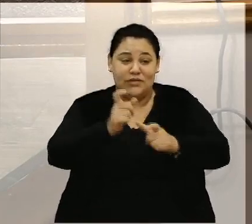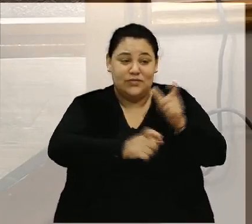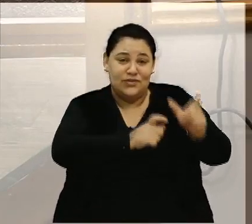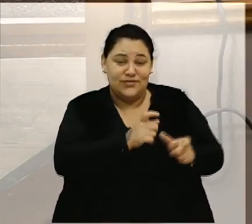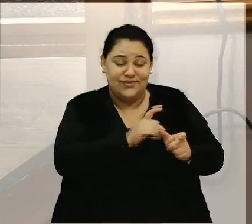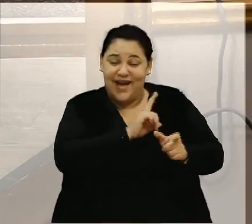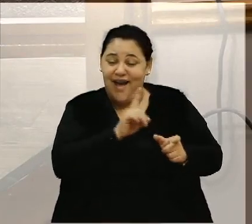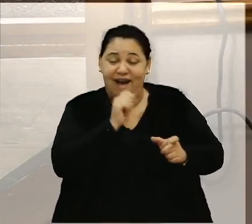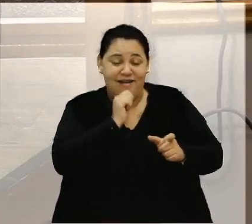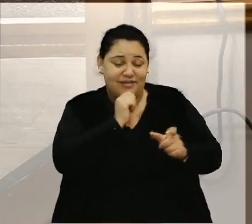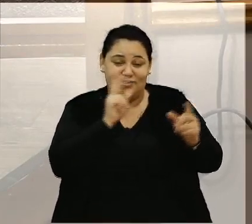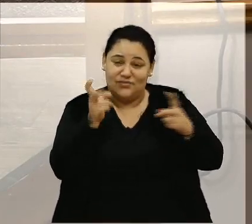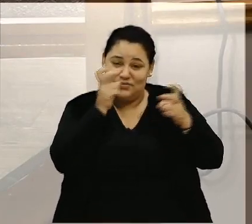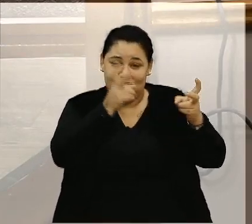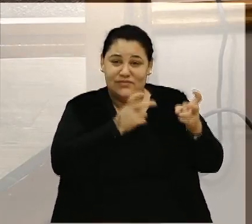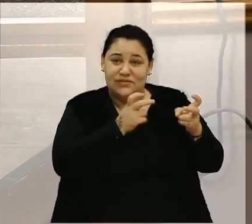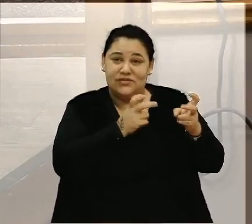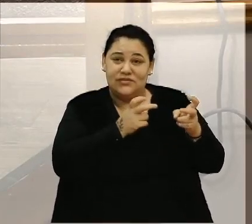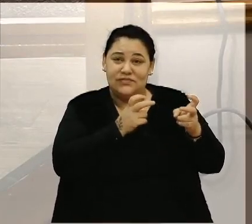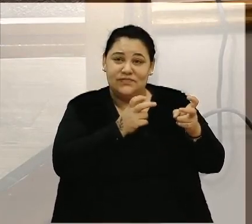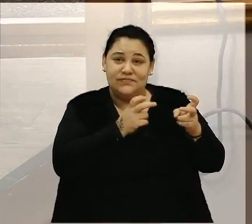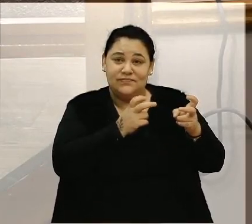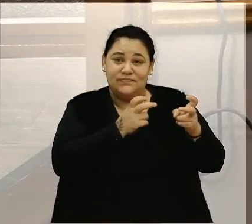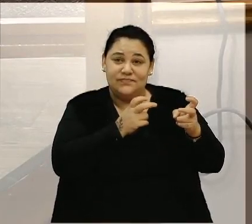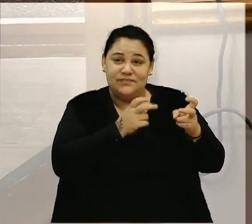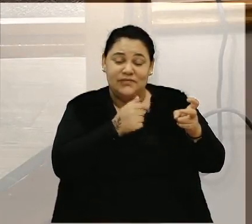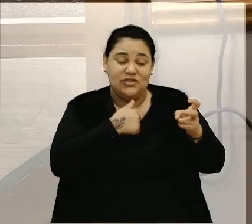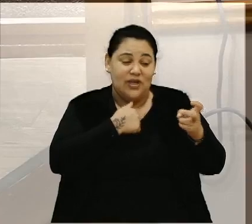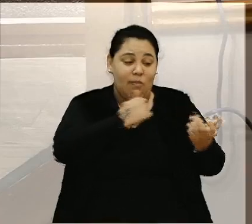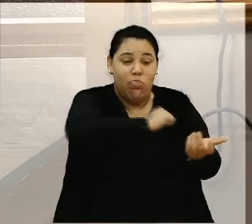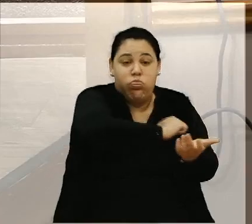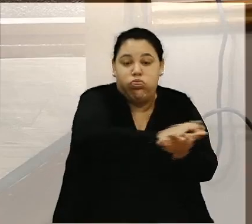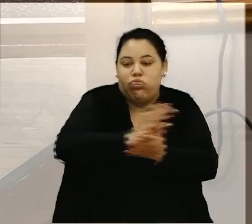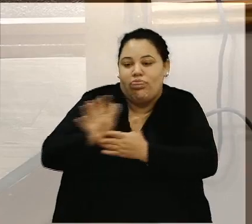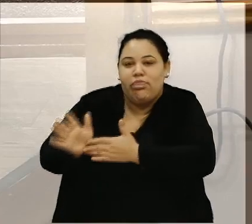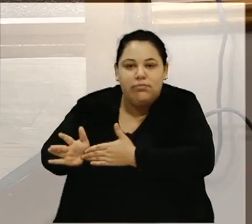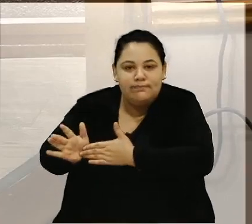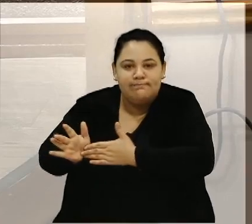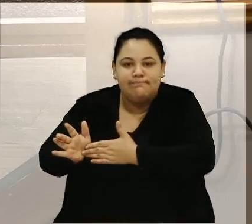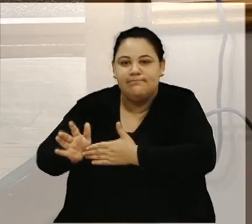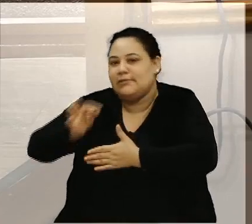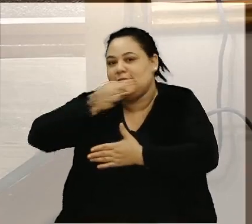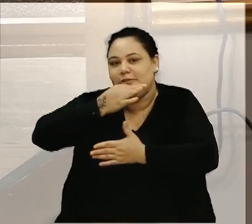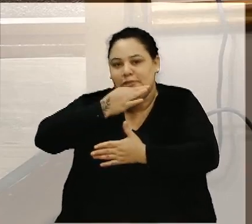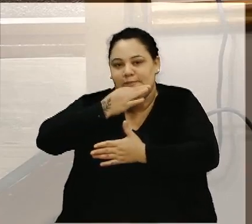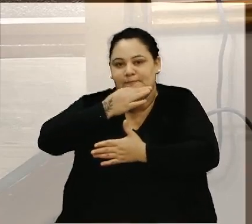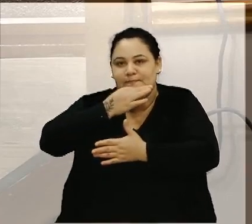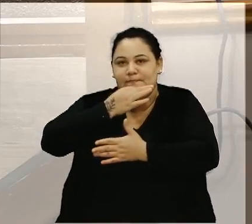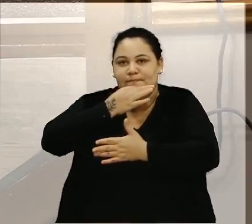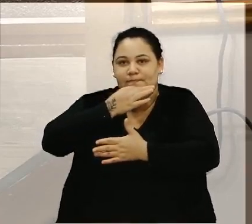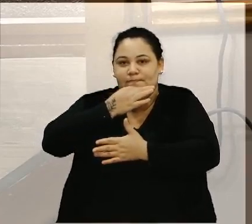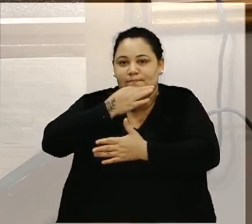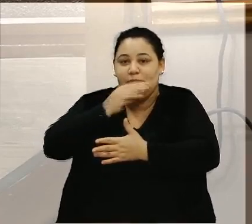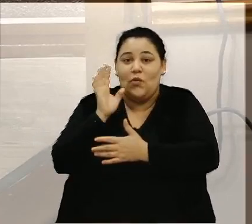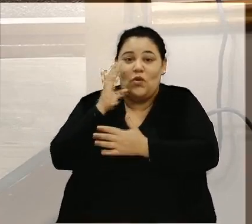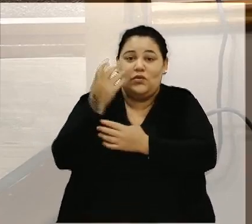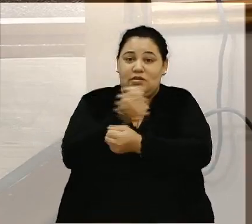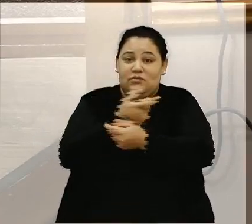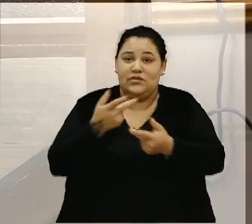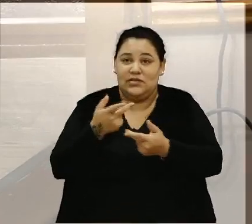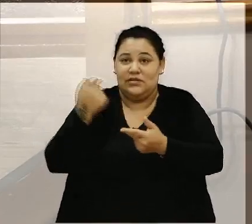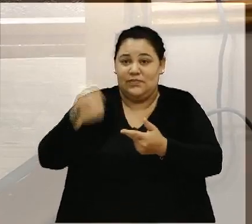deem conta. Nós estamos numa situação de estado de calamidade pública e isso, por vezes, ocasiona situações que precisam